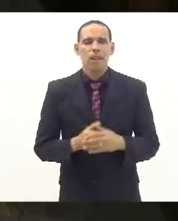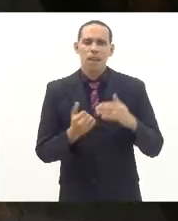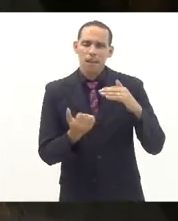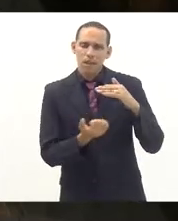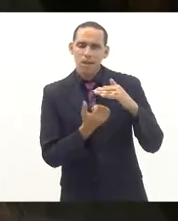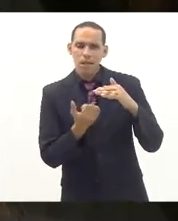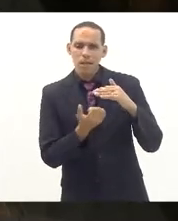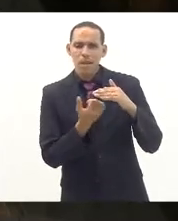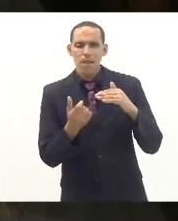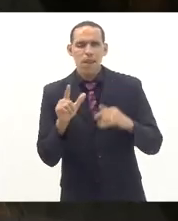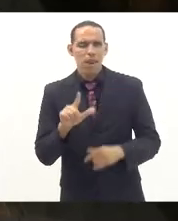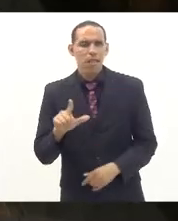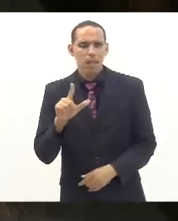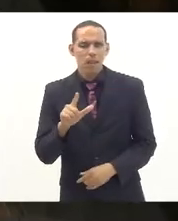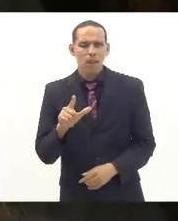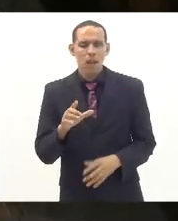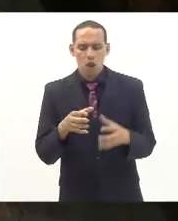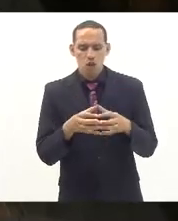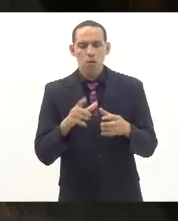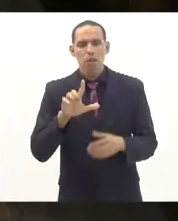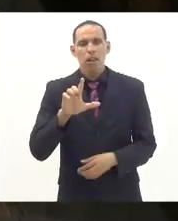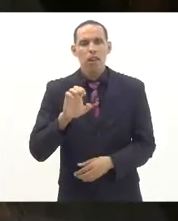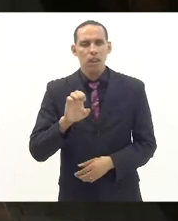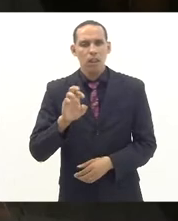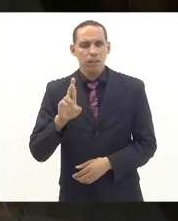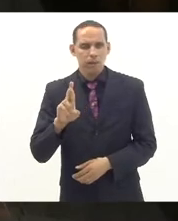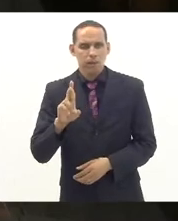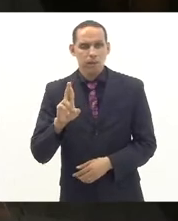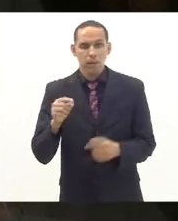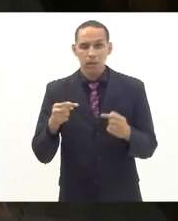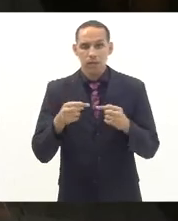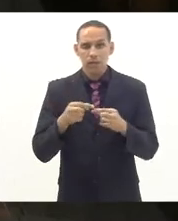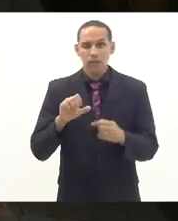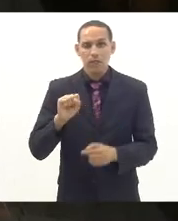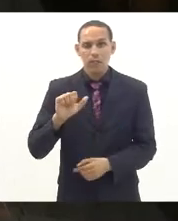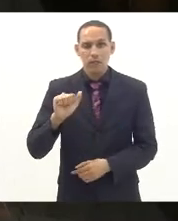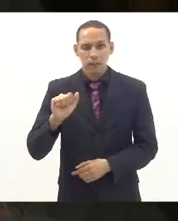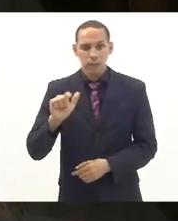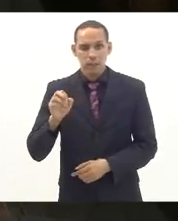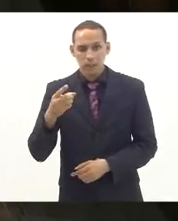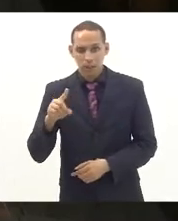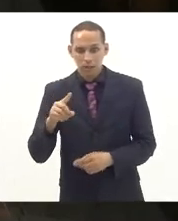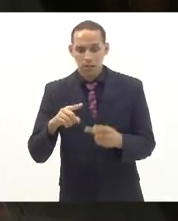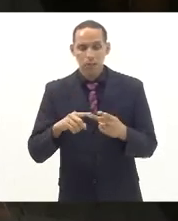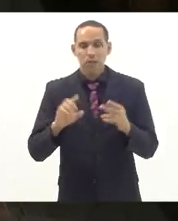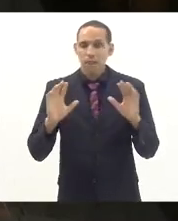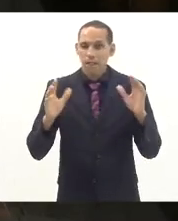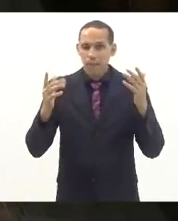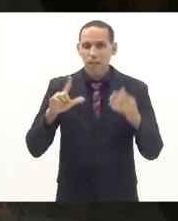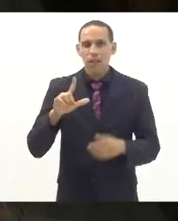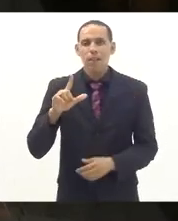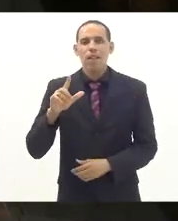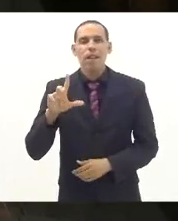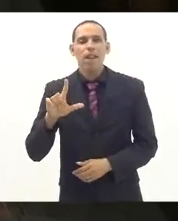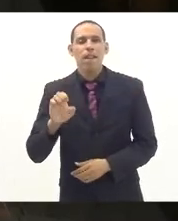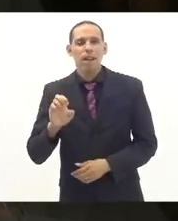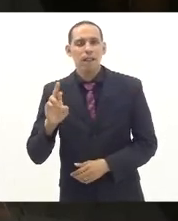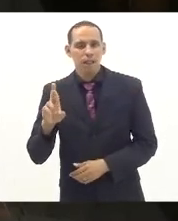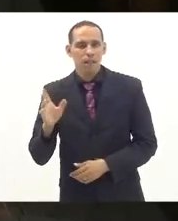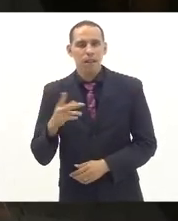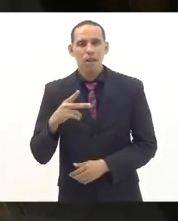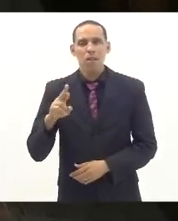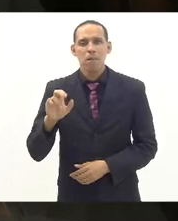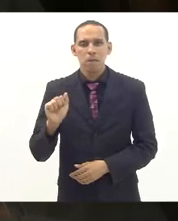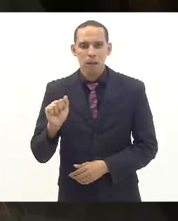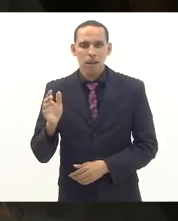literário né esse grupo ler envolvido no salão envolvido no evento ler para valer está